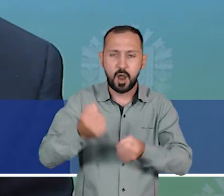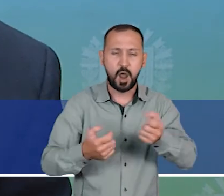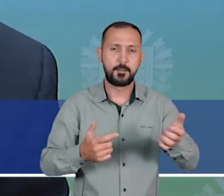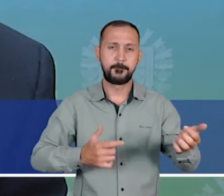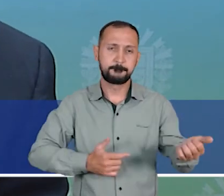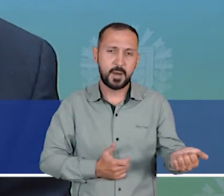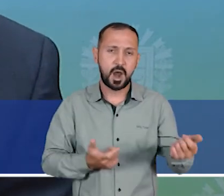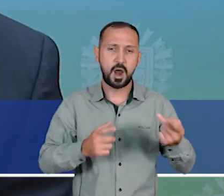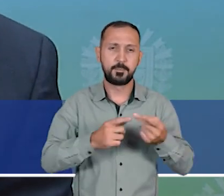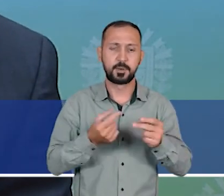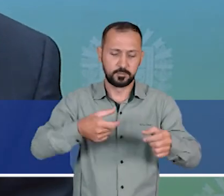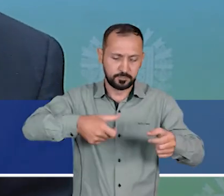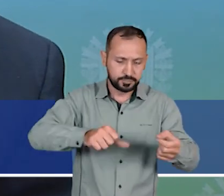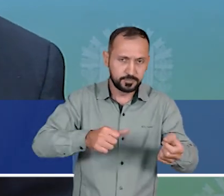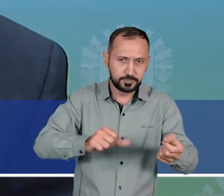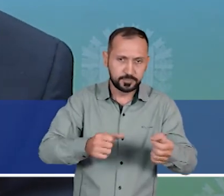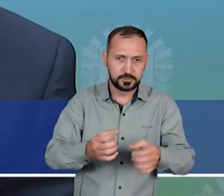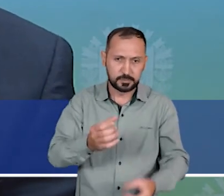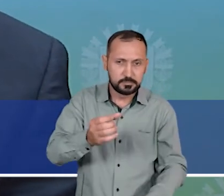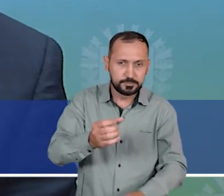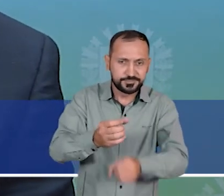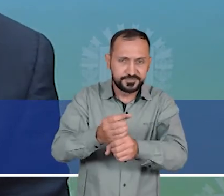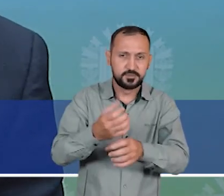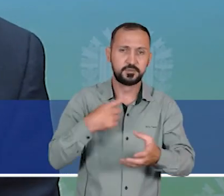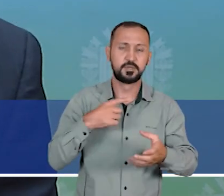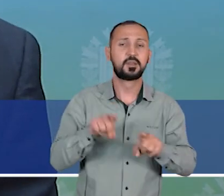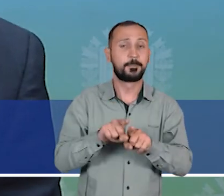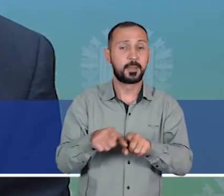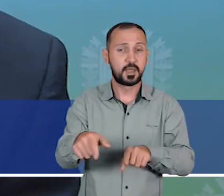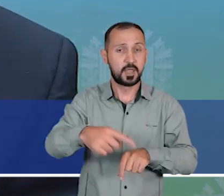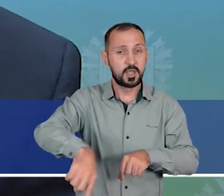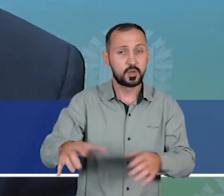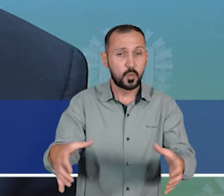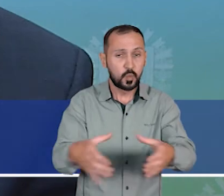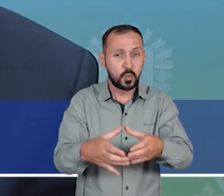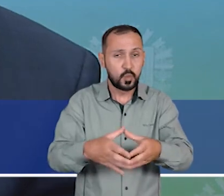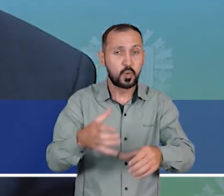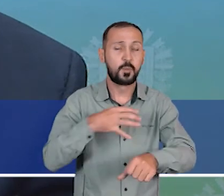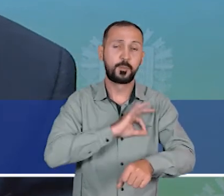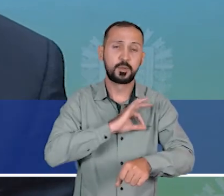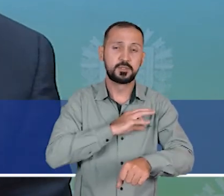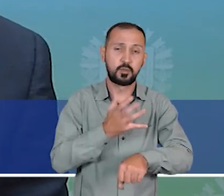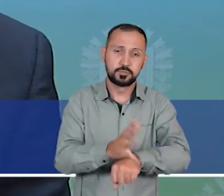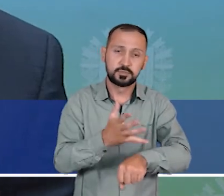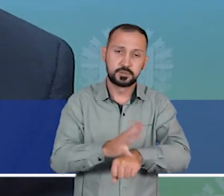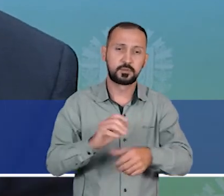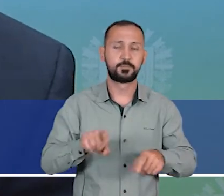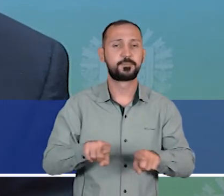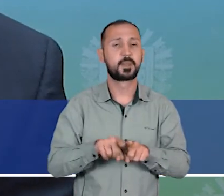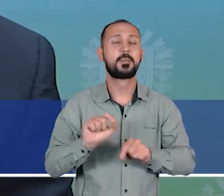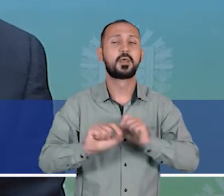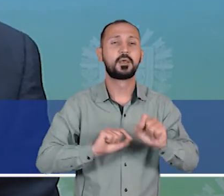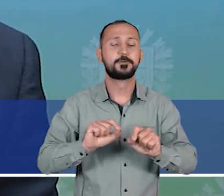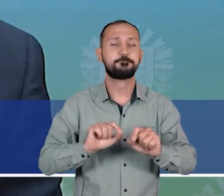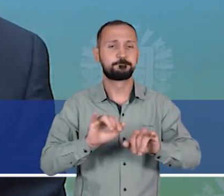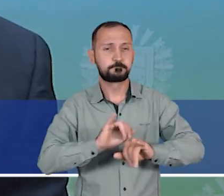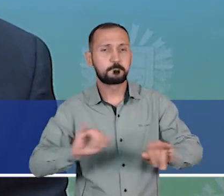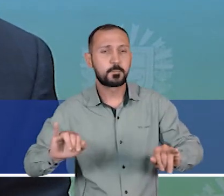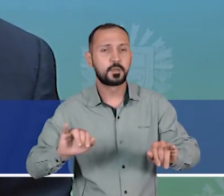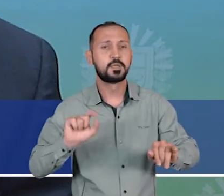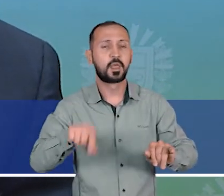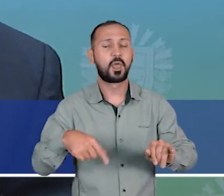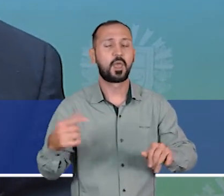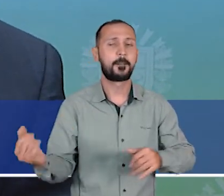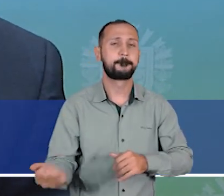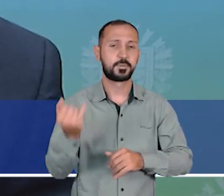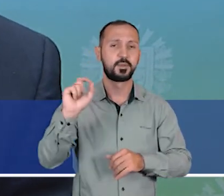viaturas, armamentos, munições, treinamento desses policiais e a questão também das promoções, que